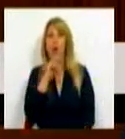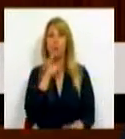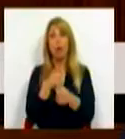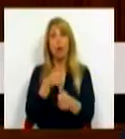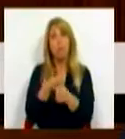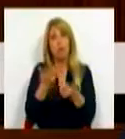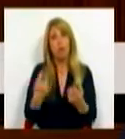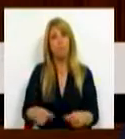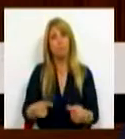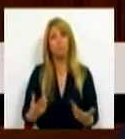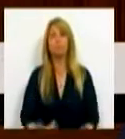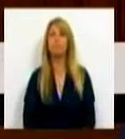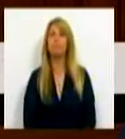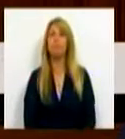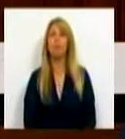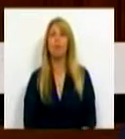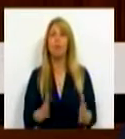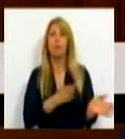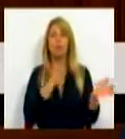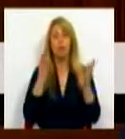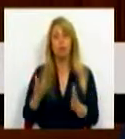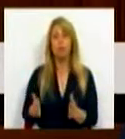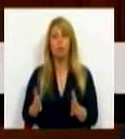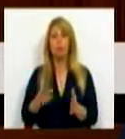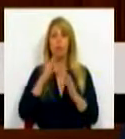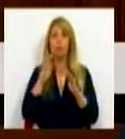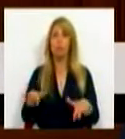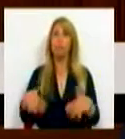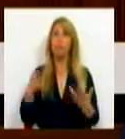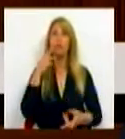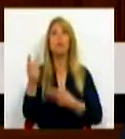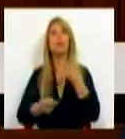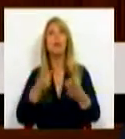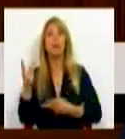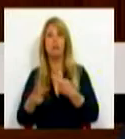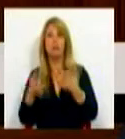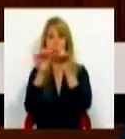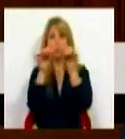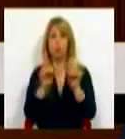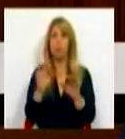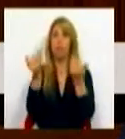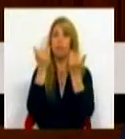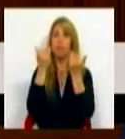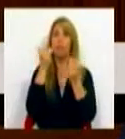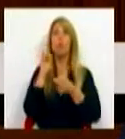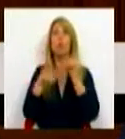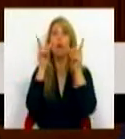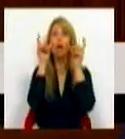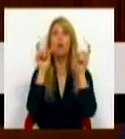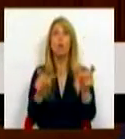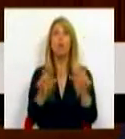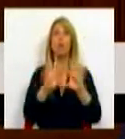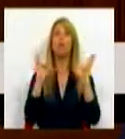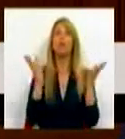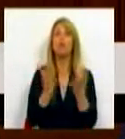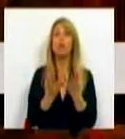acompanhar. Por outro lado, também podemos analisar a parte dos sistemas de informação naquilo que diz respeito aos seus controles gerais, ou seja, a